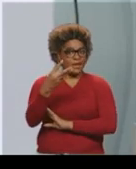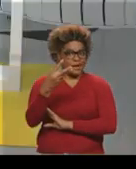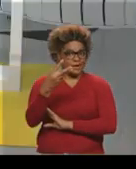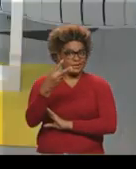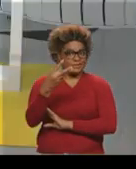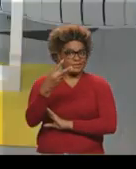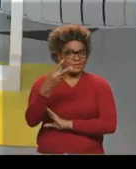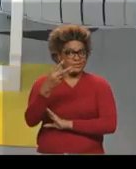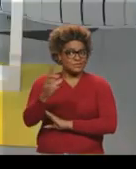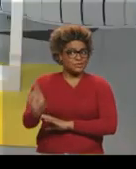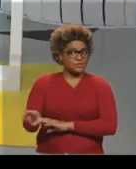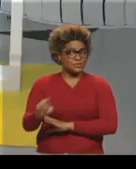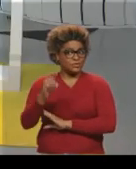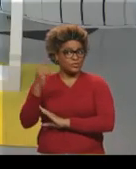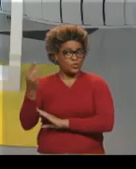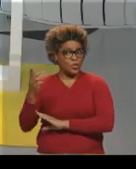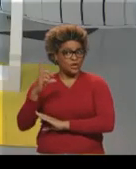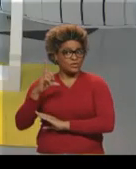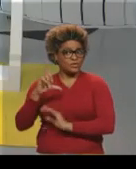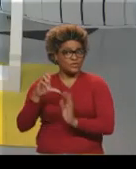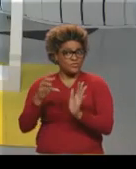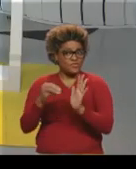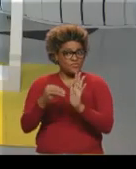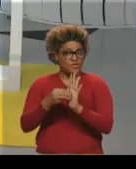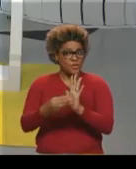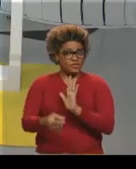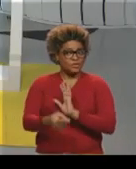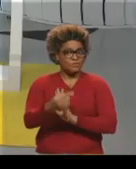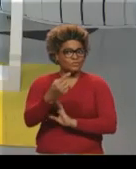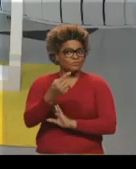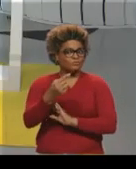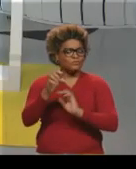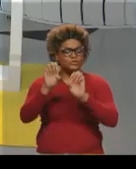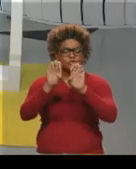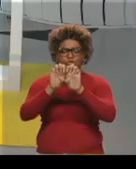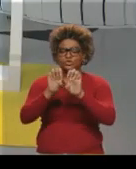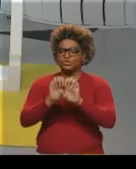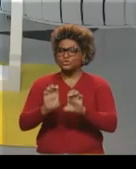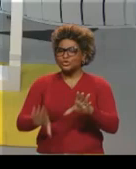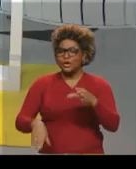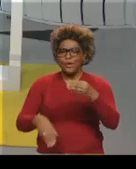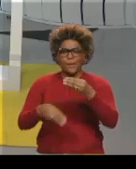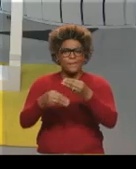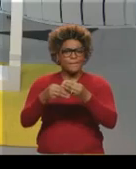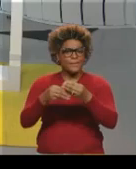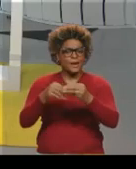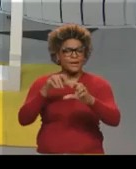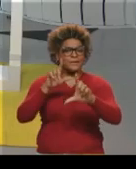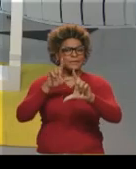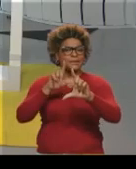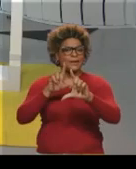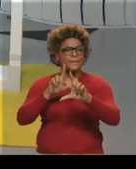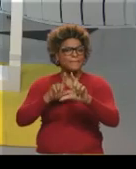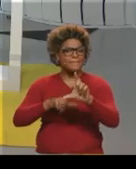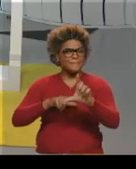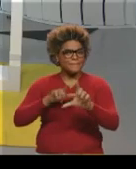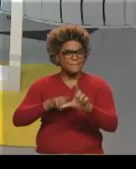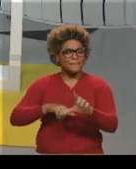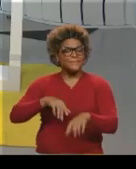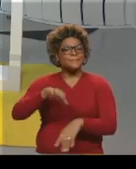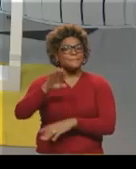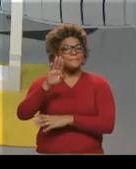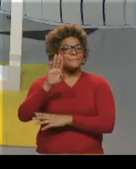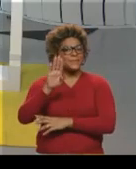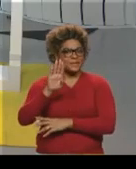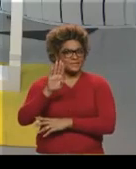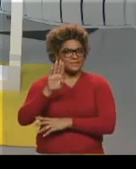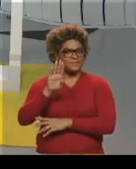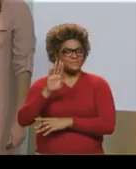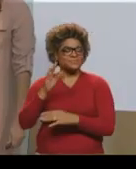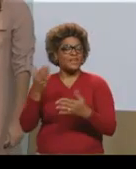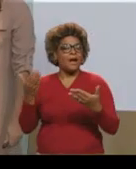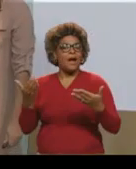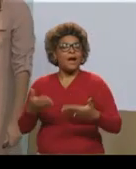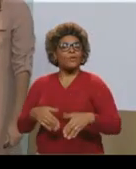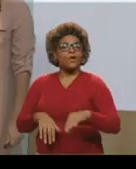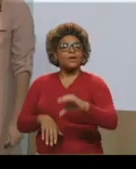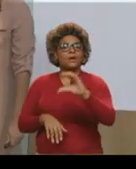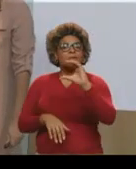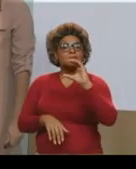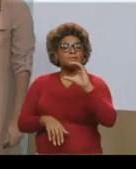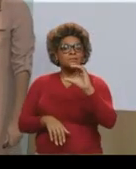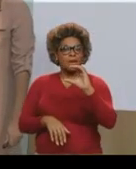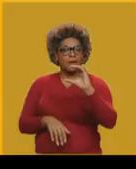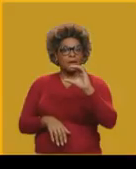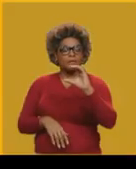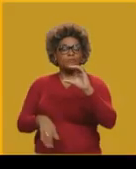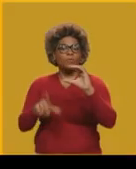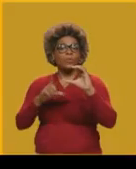estrutura completa da letra B, certo? Vamos agora fazer a letra C. Então, agora eu tenho